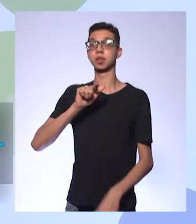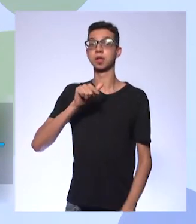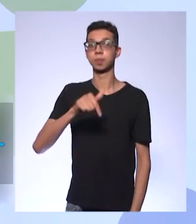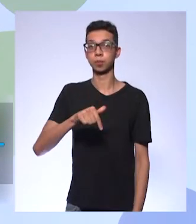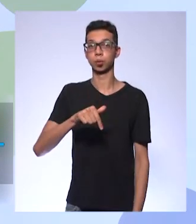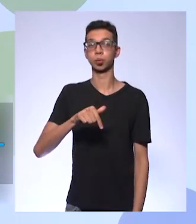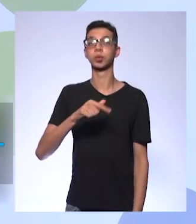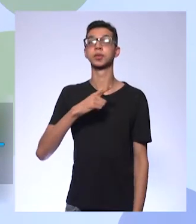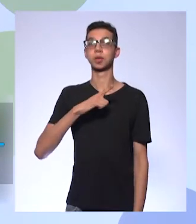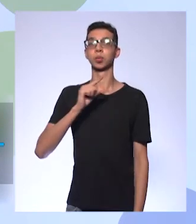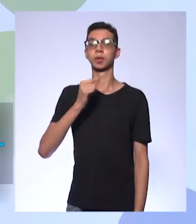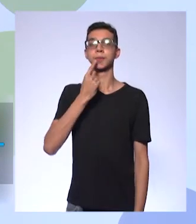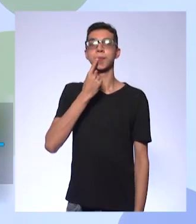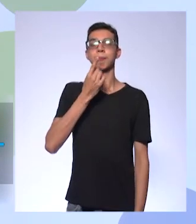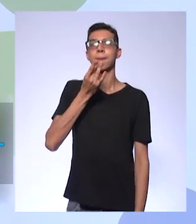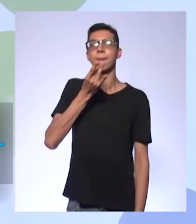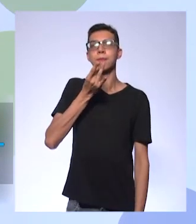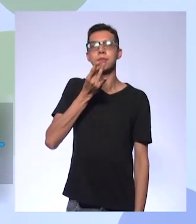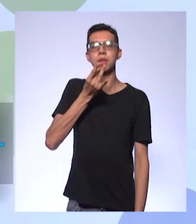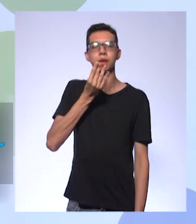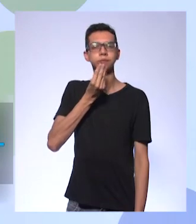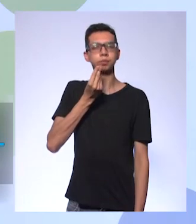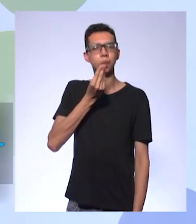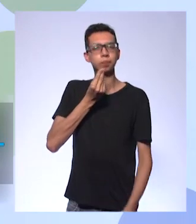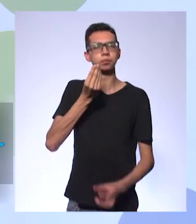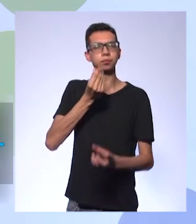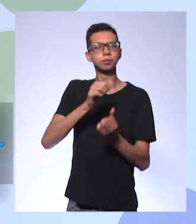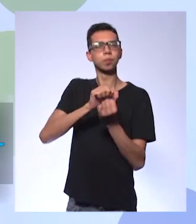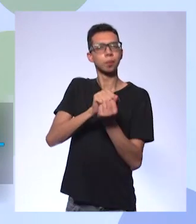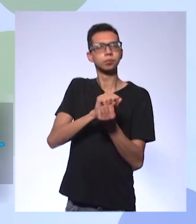a saliva, né, que está agindo. Então, vamos